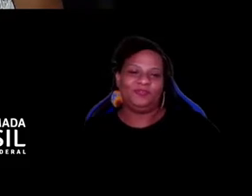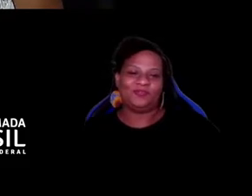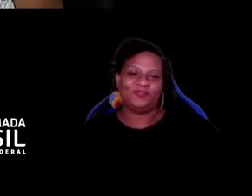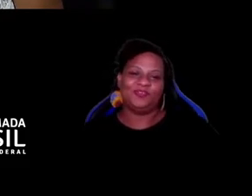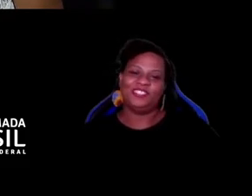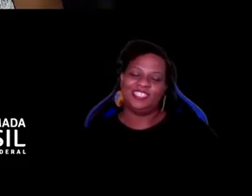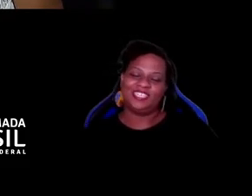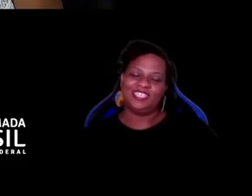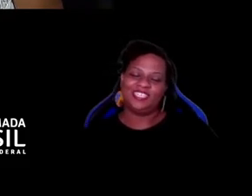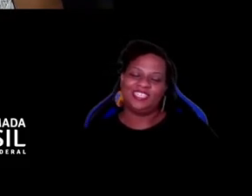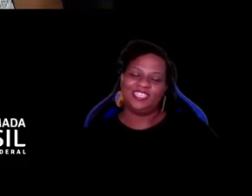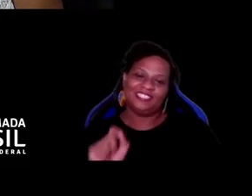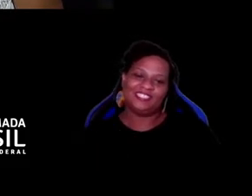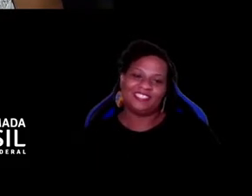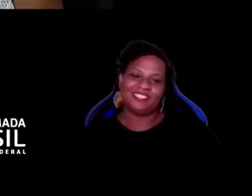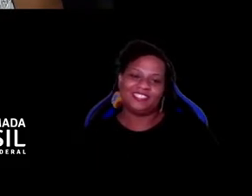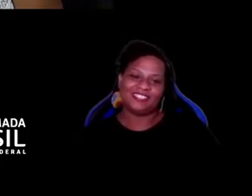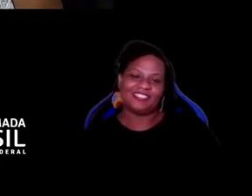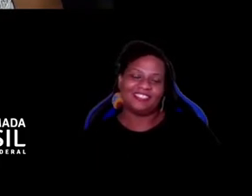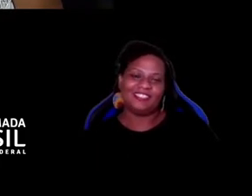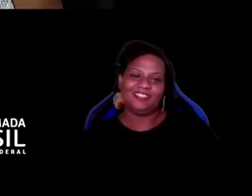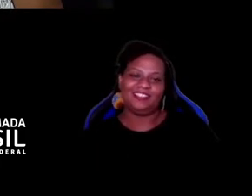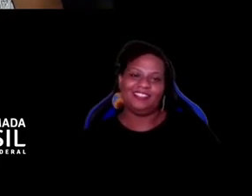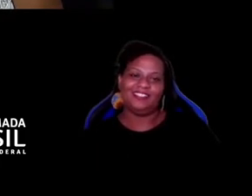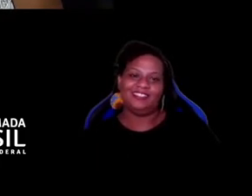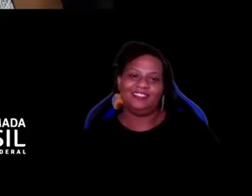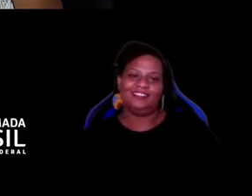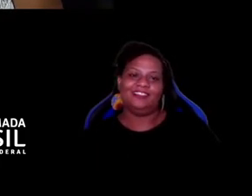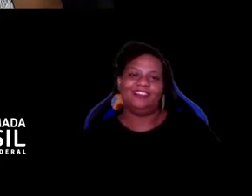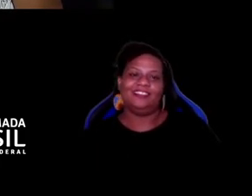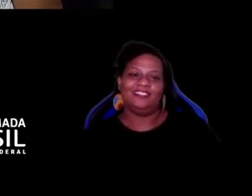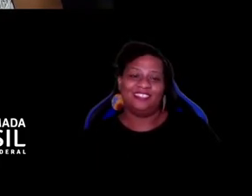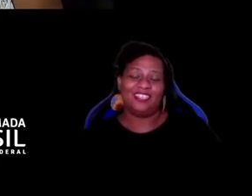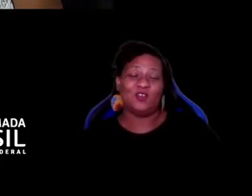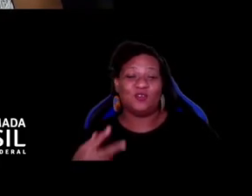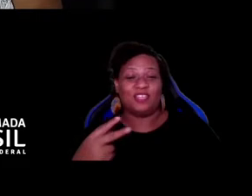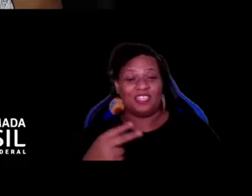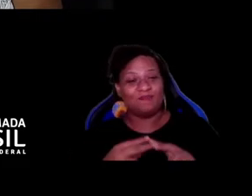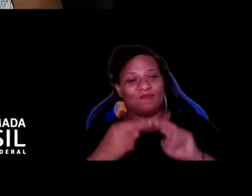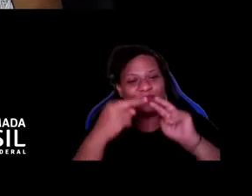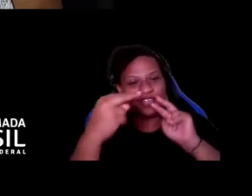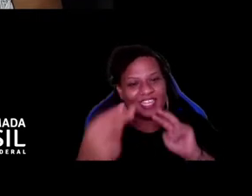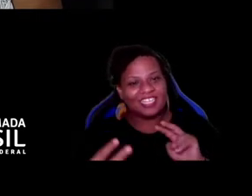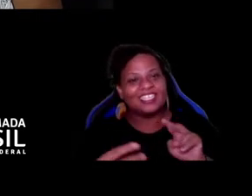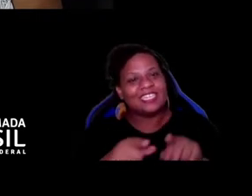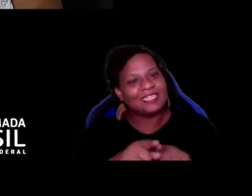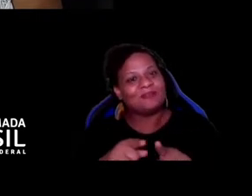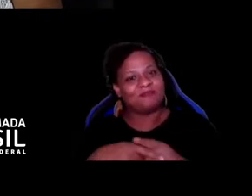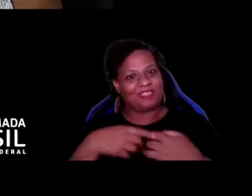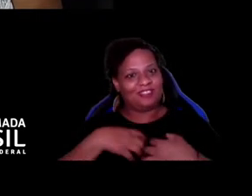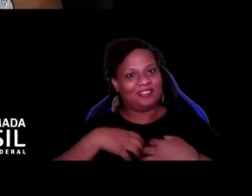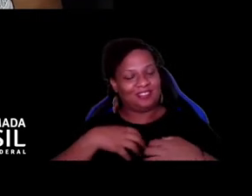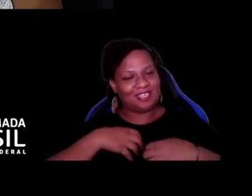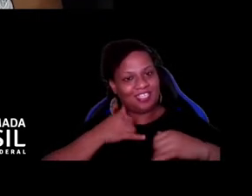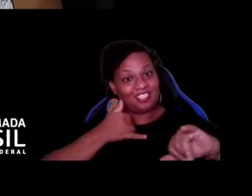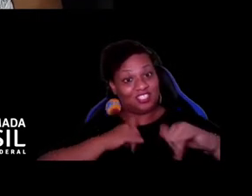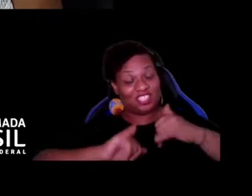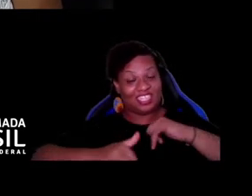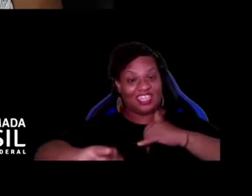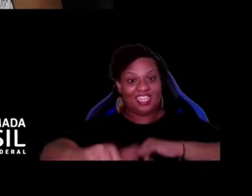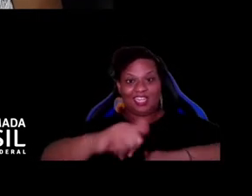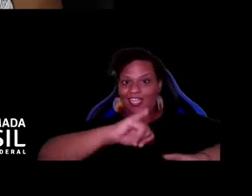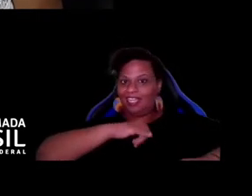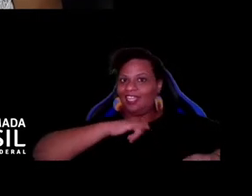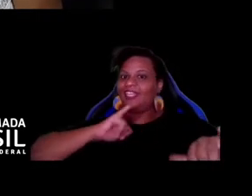isso, é o que a gente. Agora, mesmo por aqui, né? Assim, a gente sente também a energia, né, mestra? Ah,